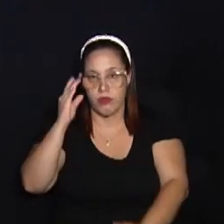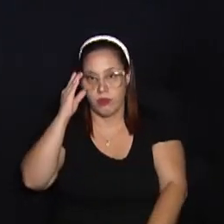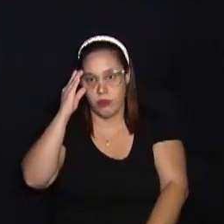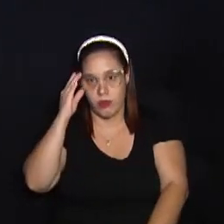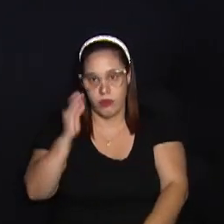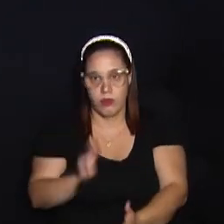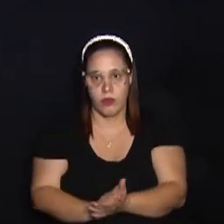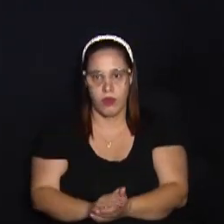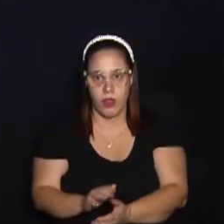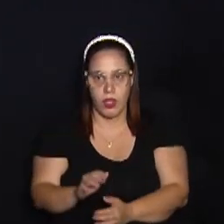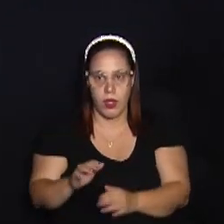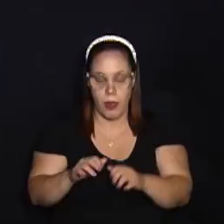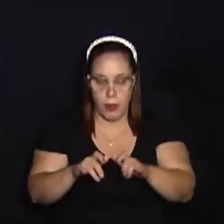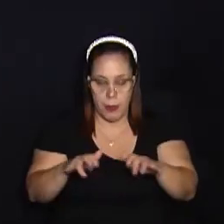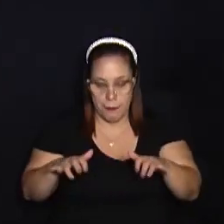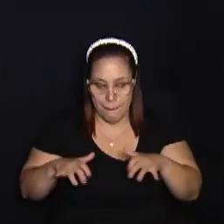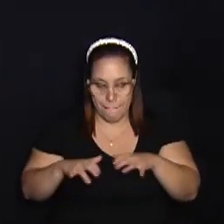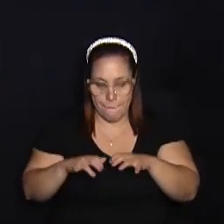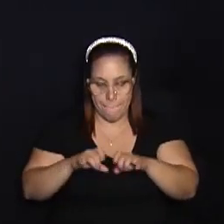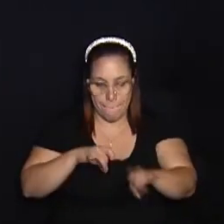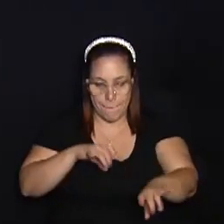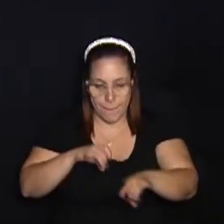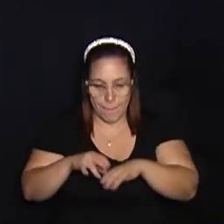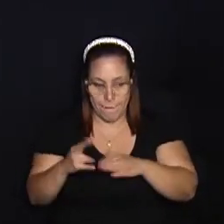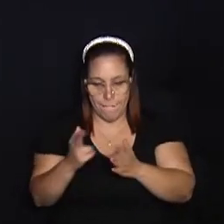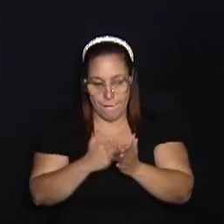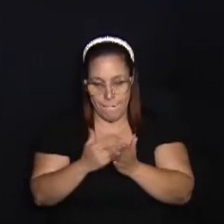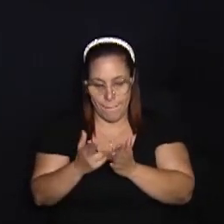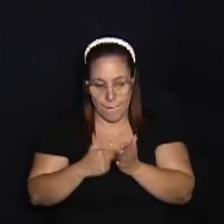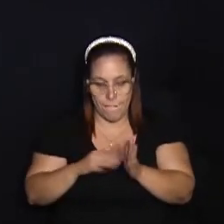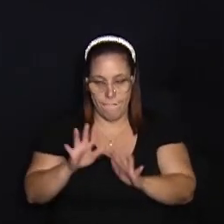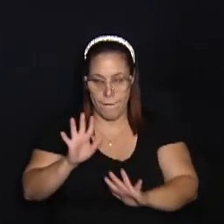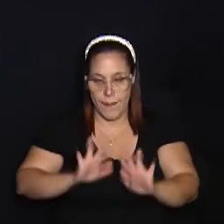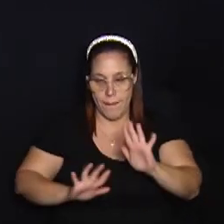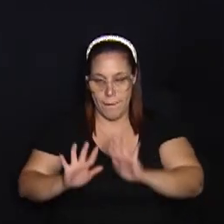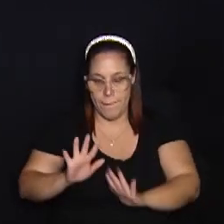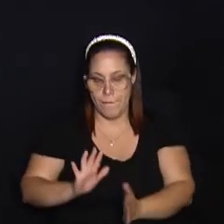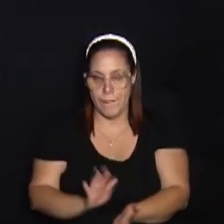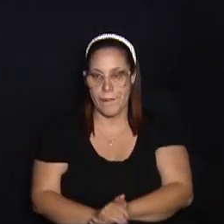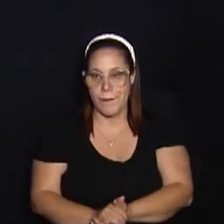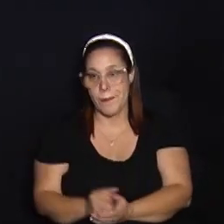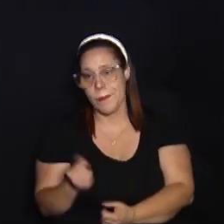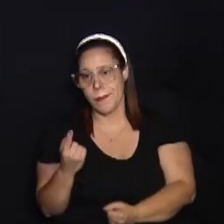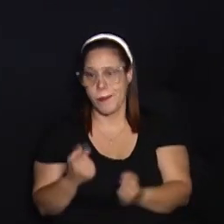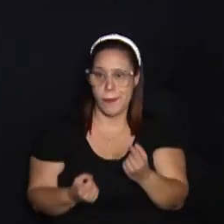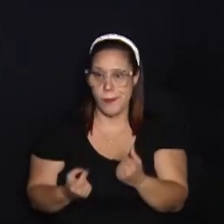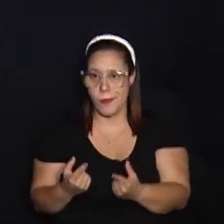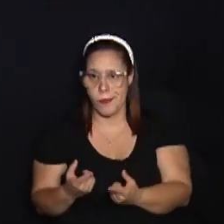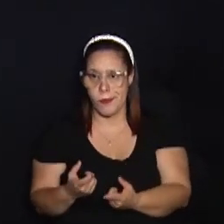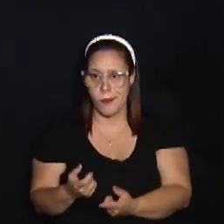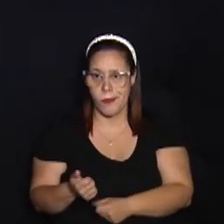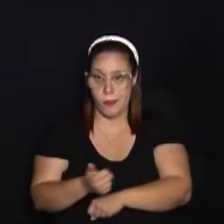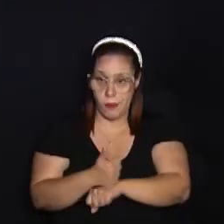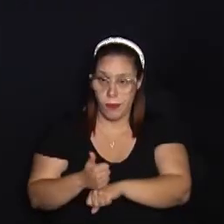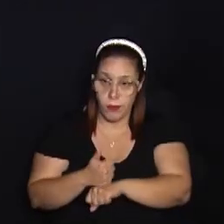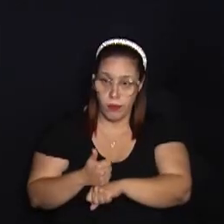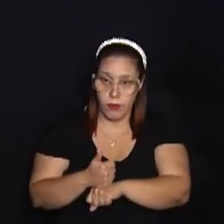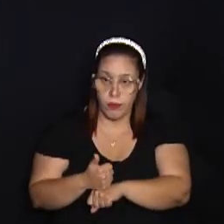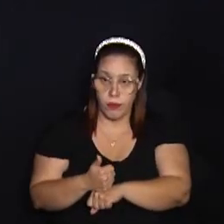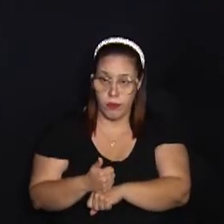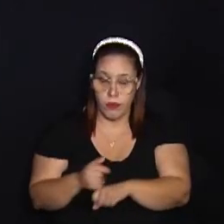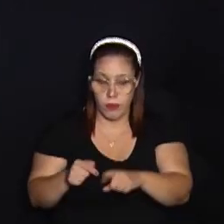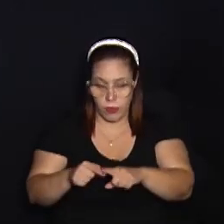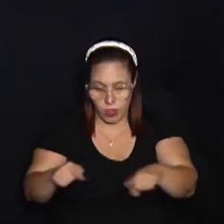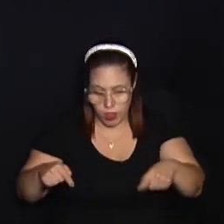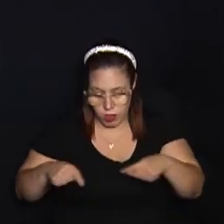desenvolver maquetes eletrônicas, desenhos à mão. Então, tudo isso vai de acordo com cada profissional e